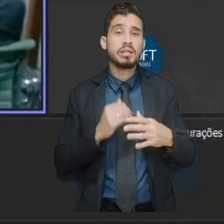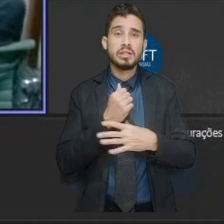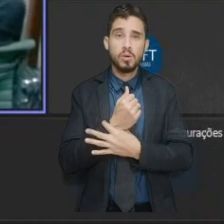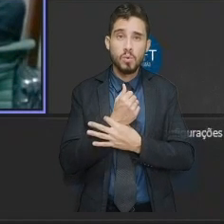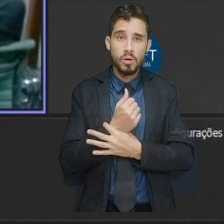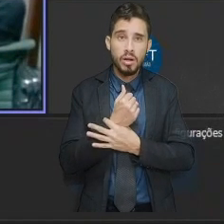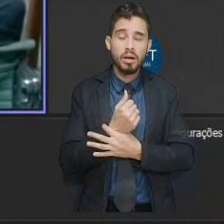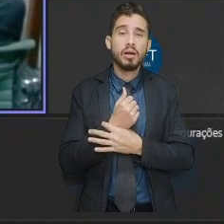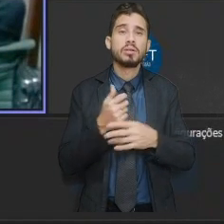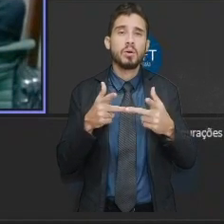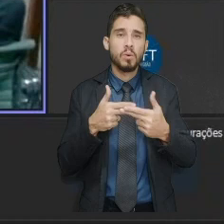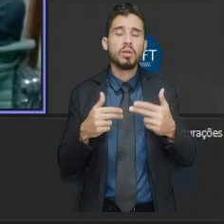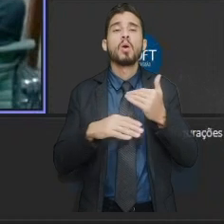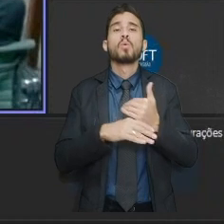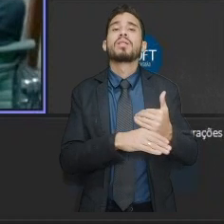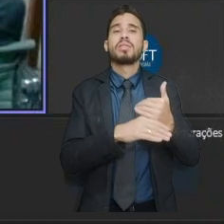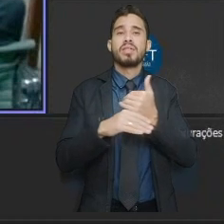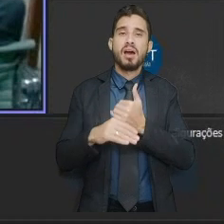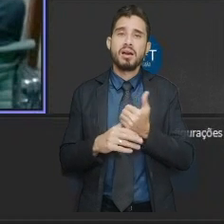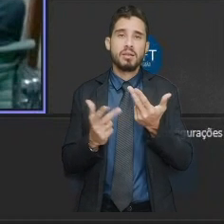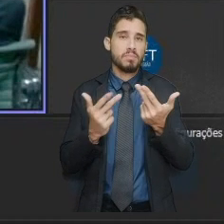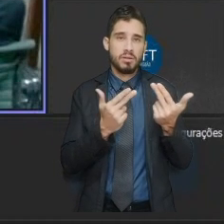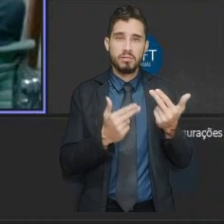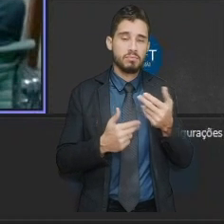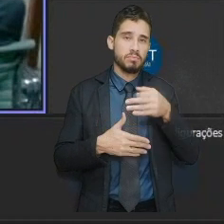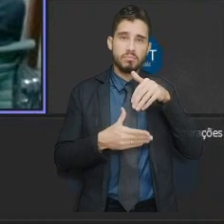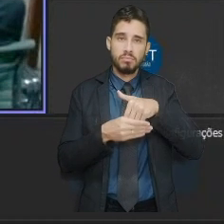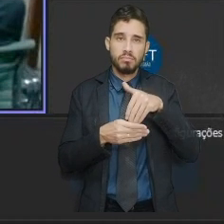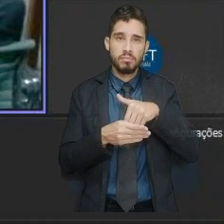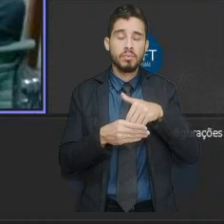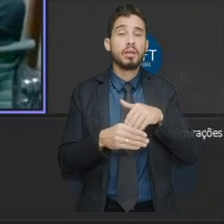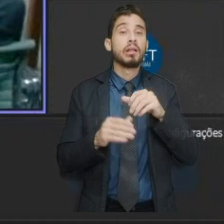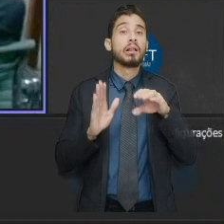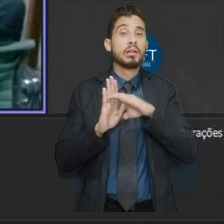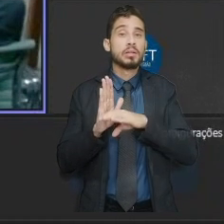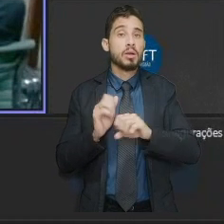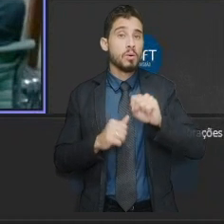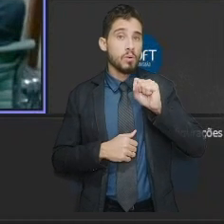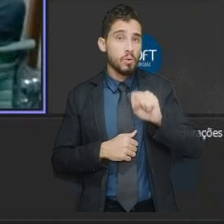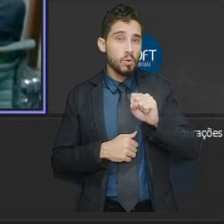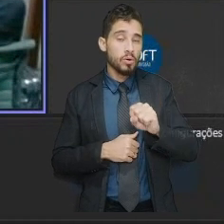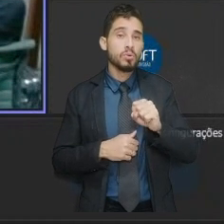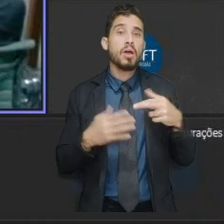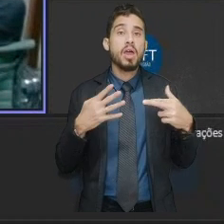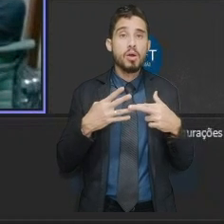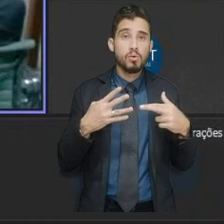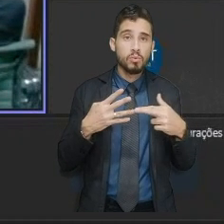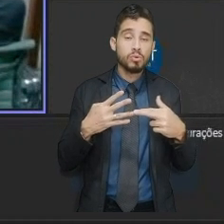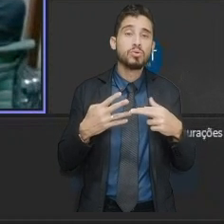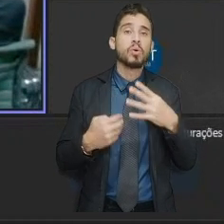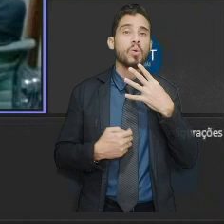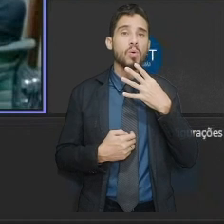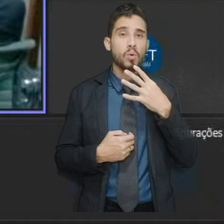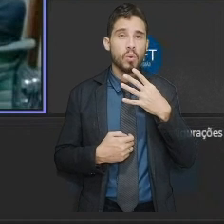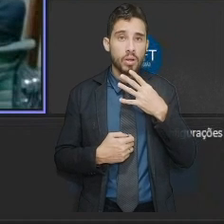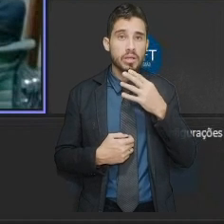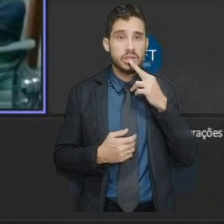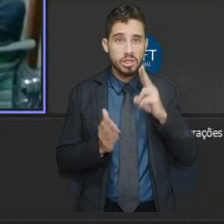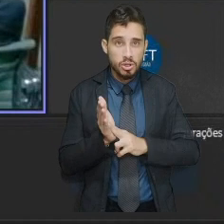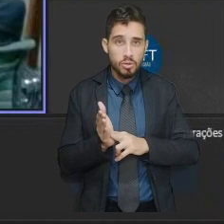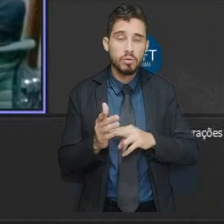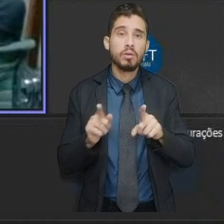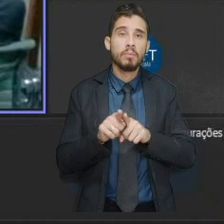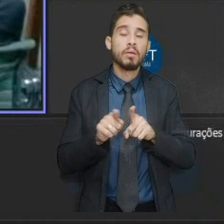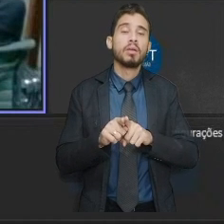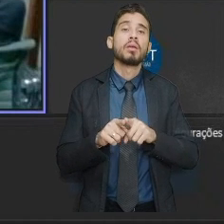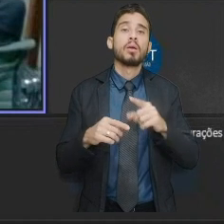da via eleita acolhida, segurança denegada, unânime, 1 processo. Lista 8, recursos conhecidos e não providos,